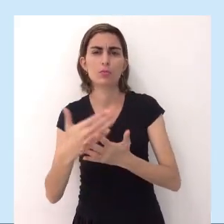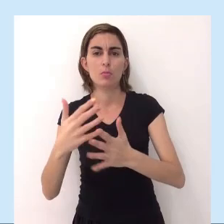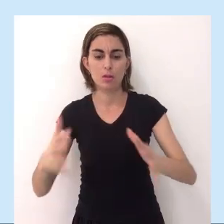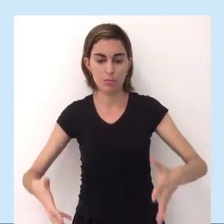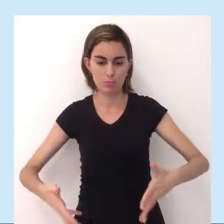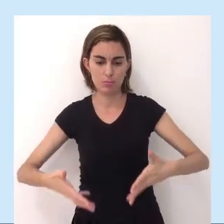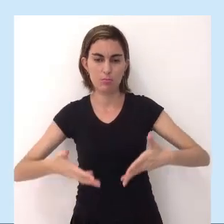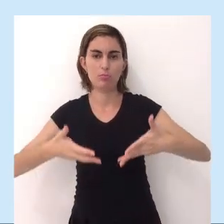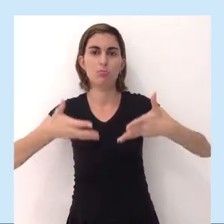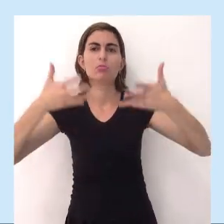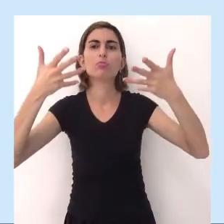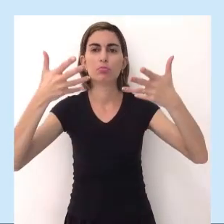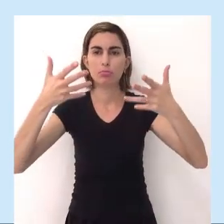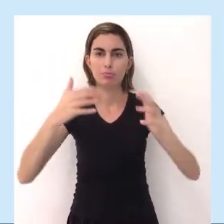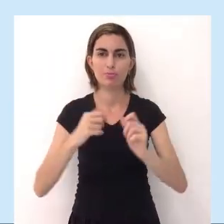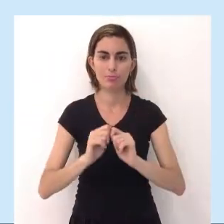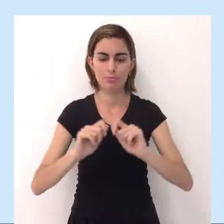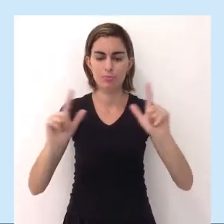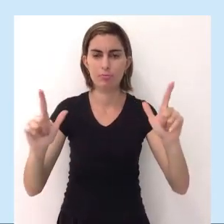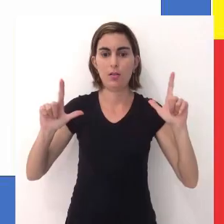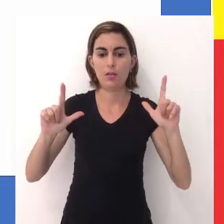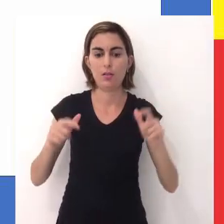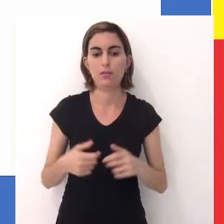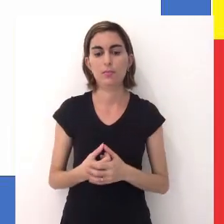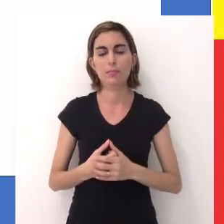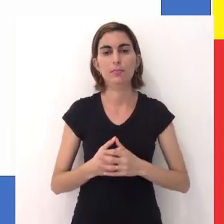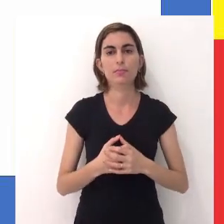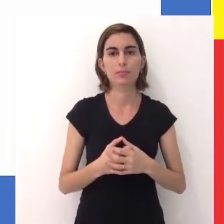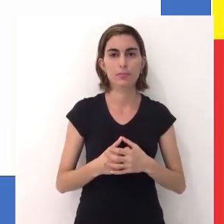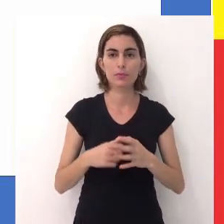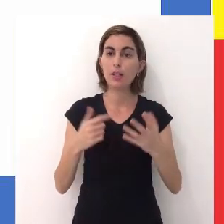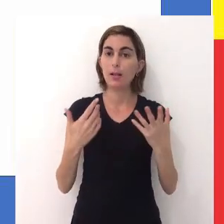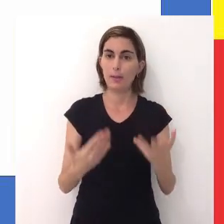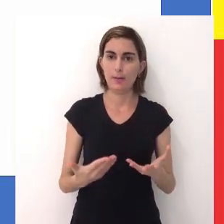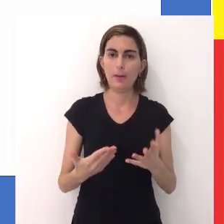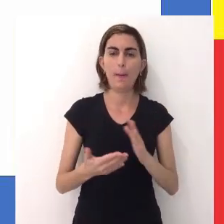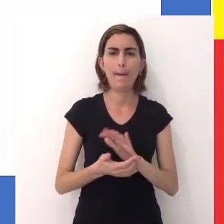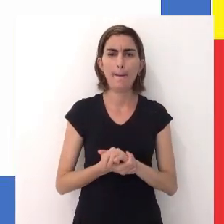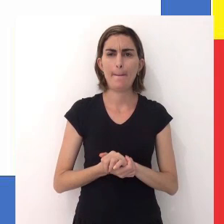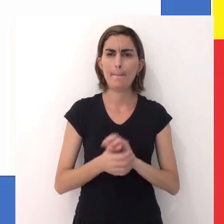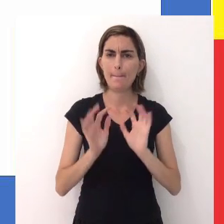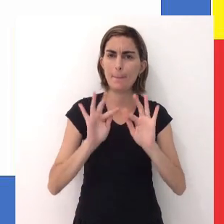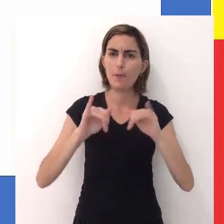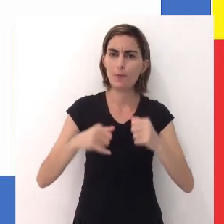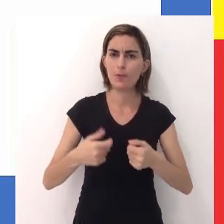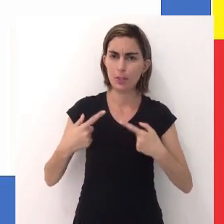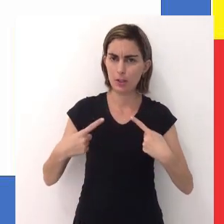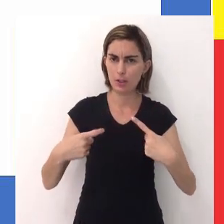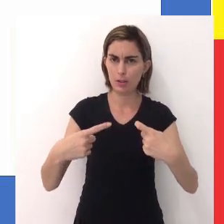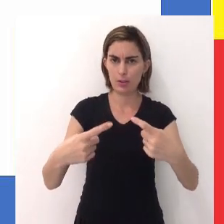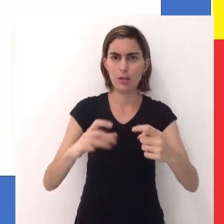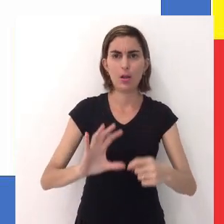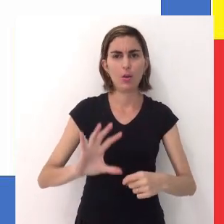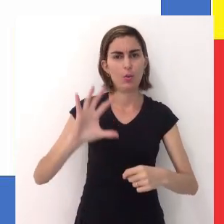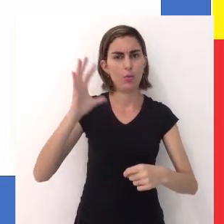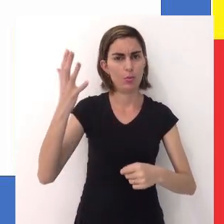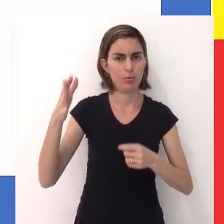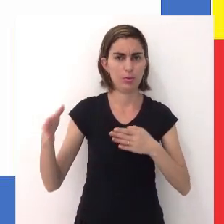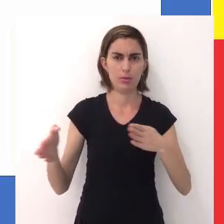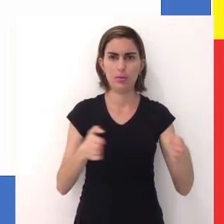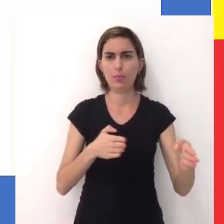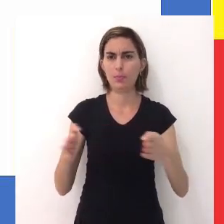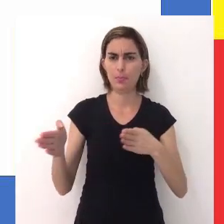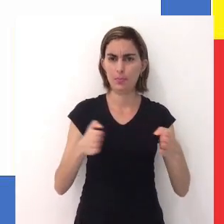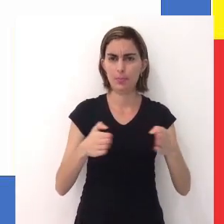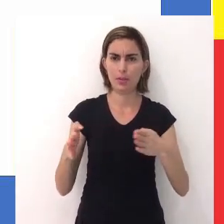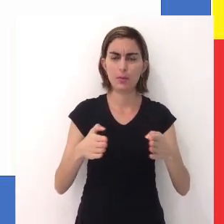a ascender, tá? E a gente vai ver nessa próxima imagem agora, tá? Gente, fim da guerra, tá? Acontece aí um período